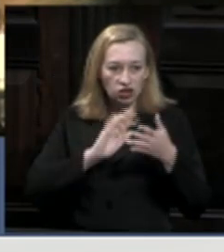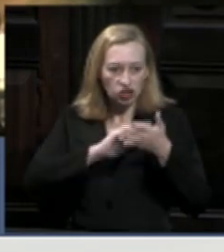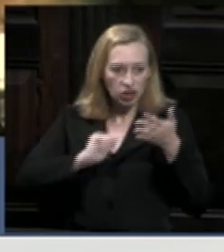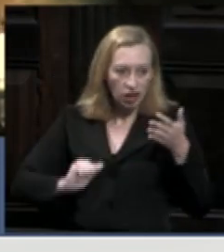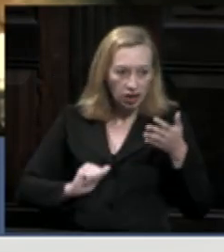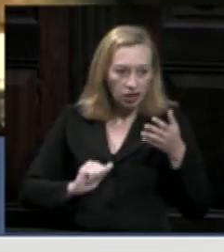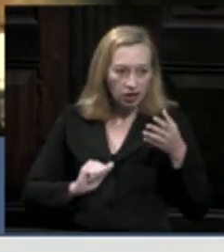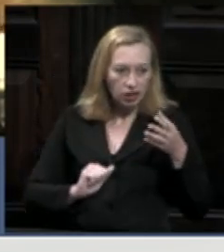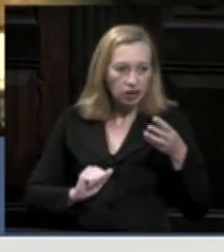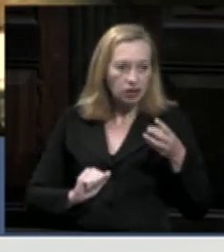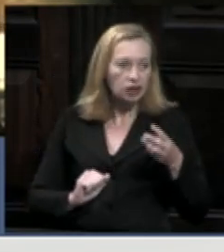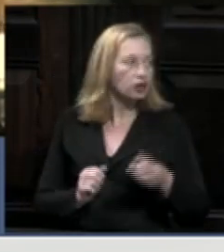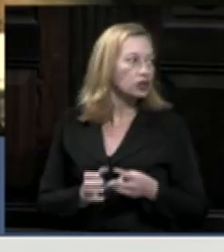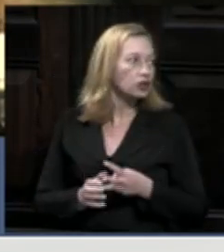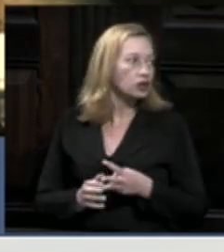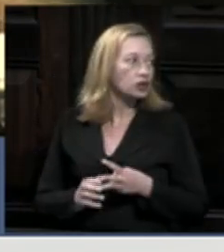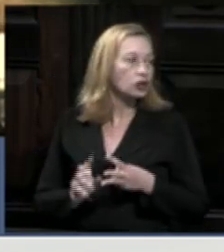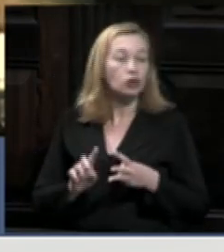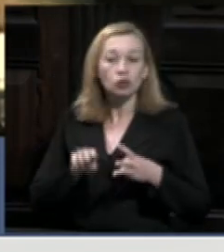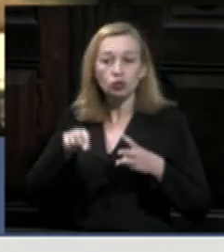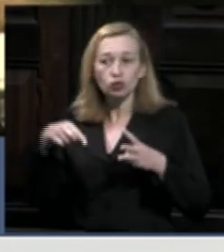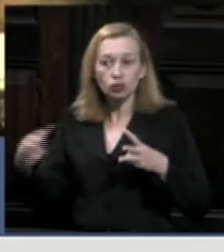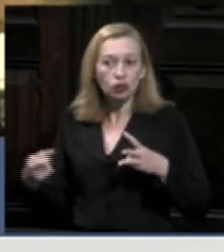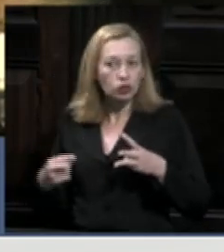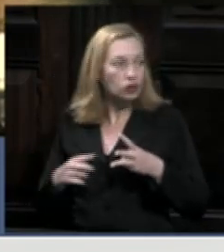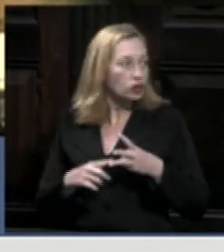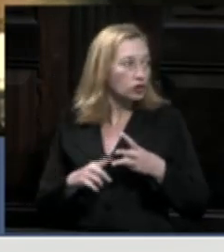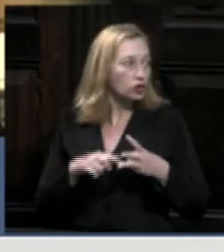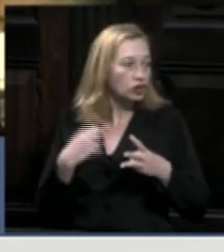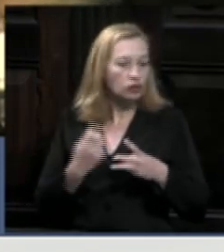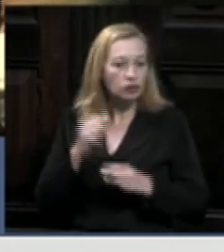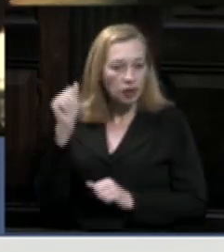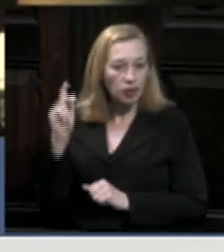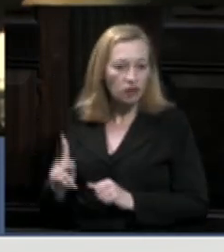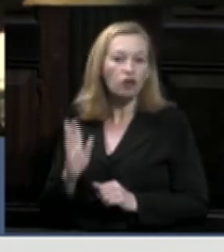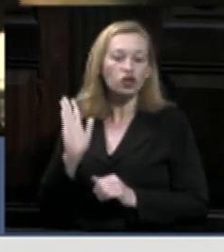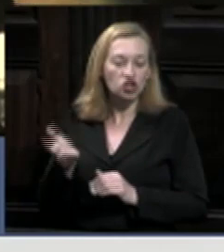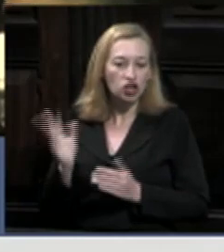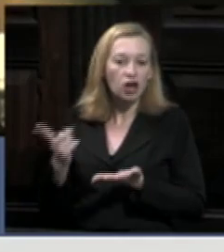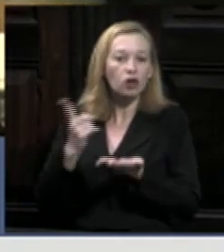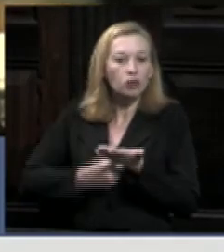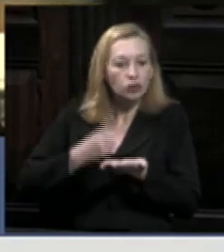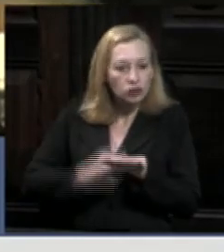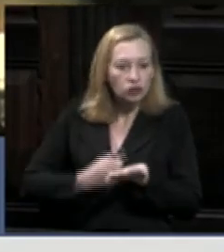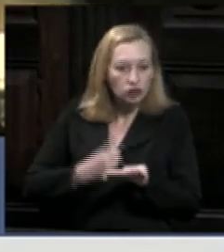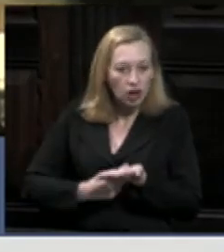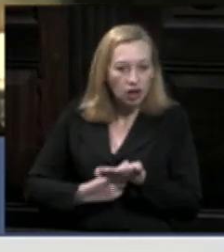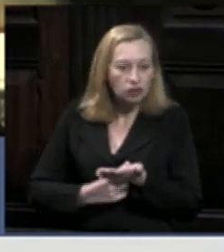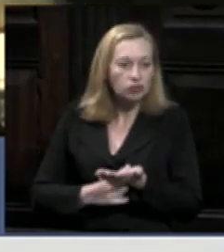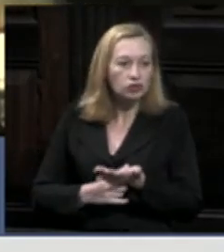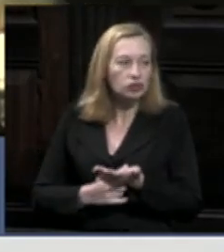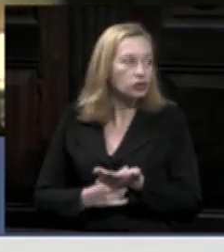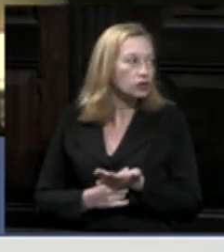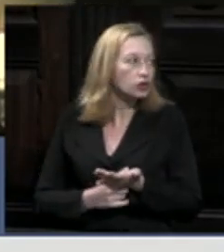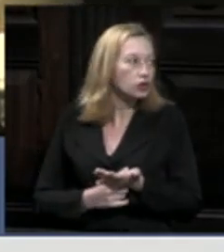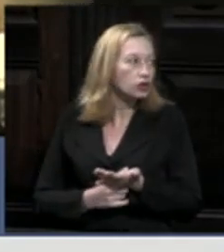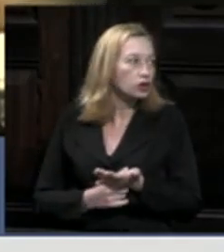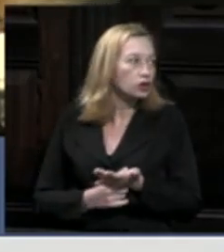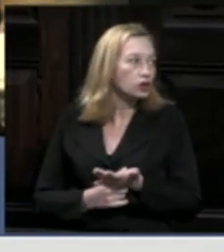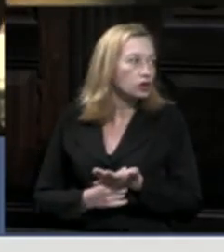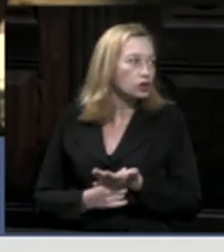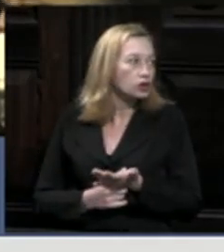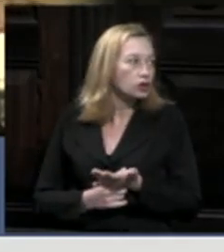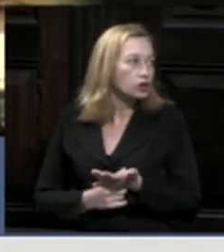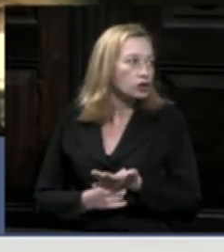porque os outros dois destaques nós vamos aprovar o que estava acordado no colégio de líderes em relação ao destak